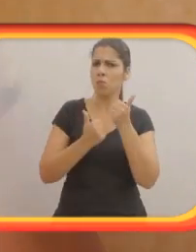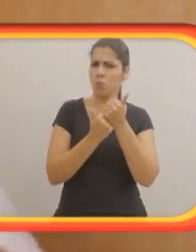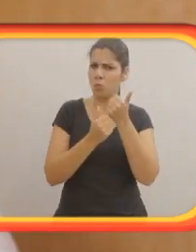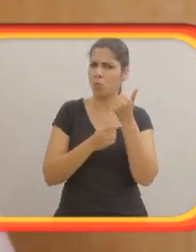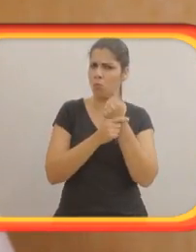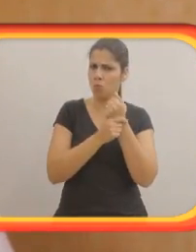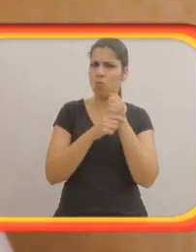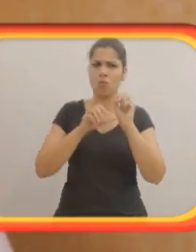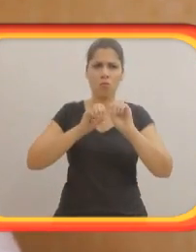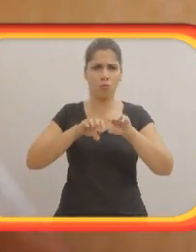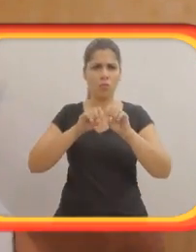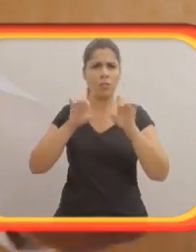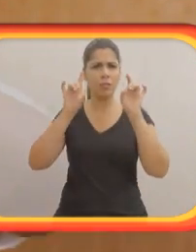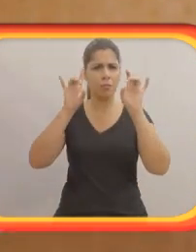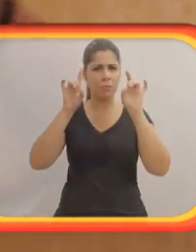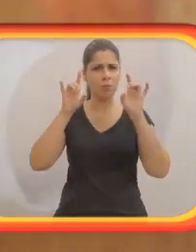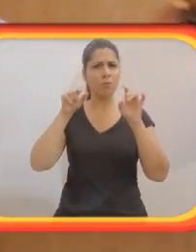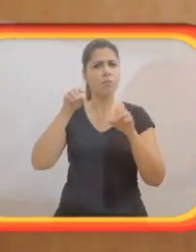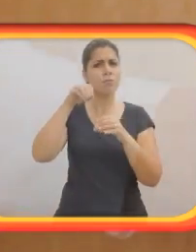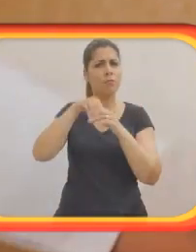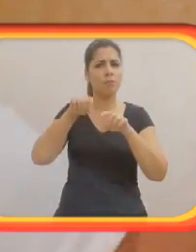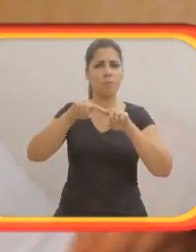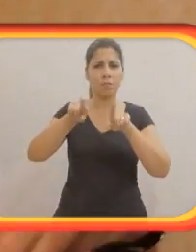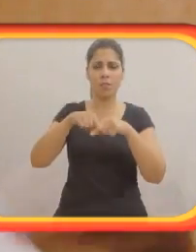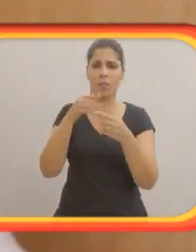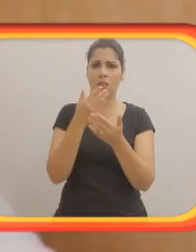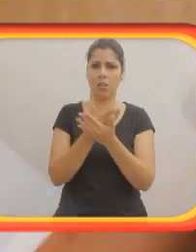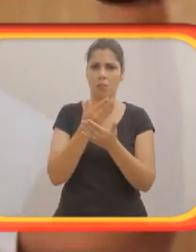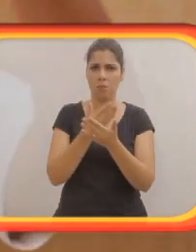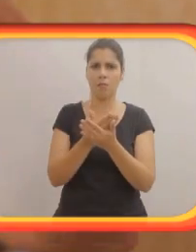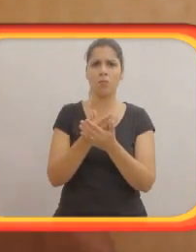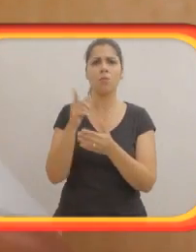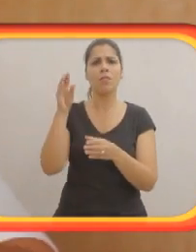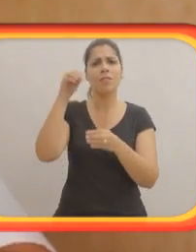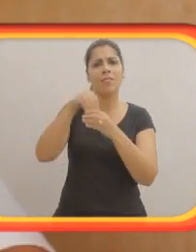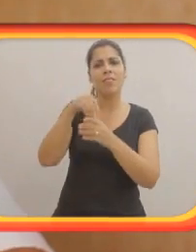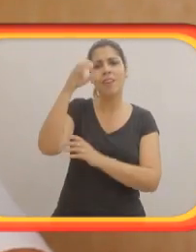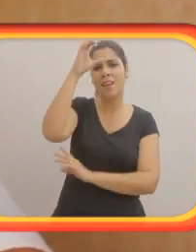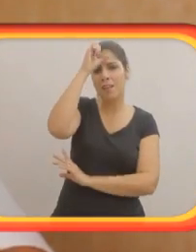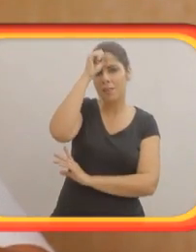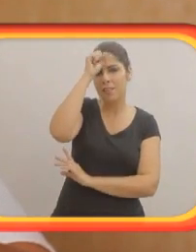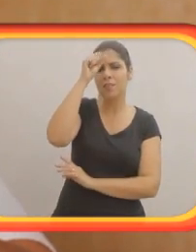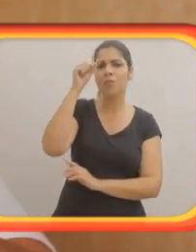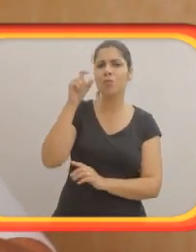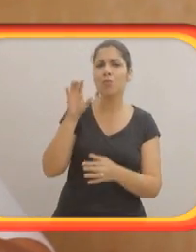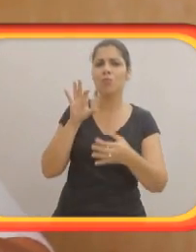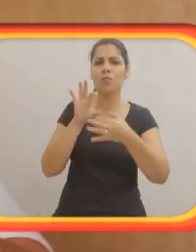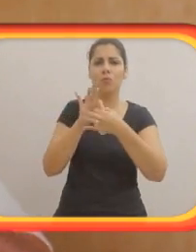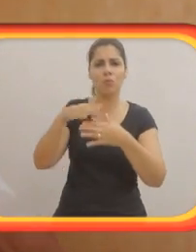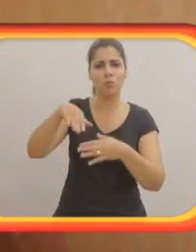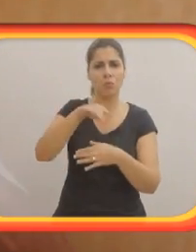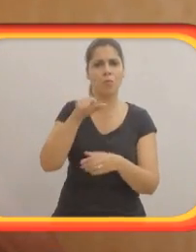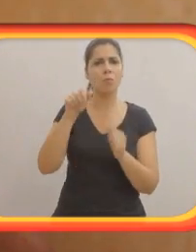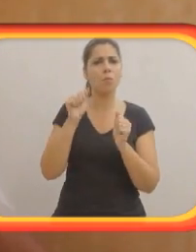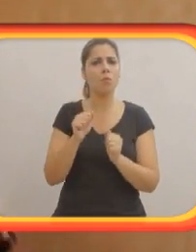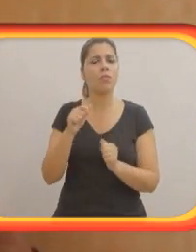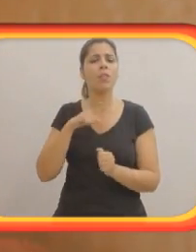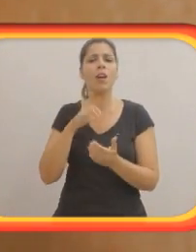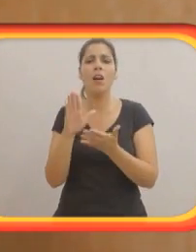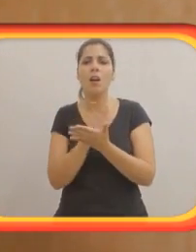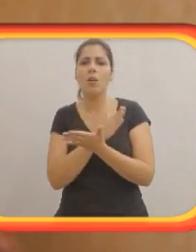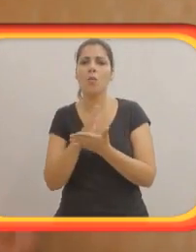ela esteja numa turma regular e todo o suporte de educação especial entre nessa sala de aula,